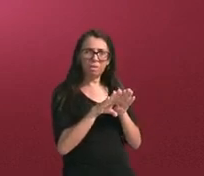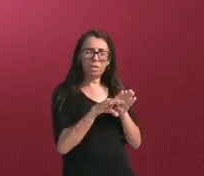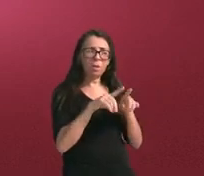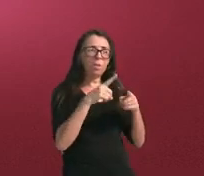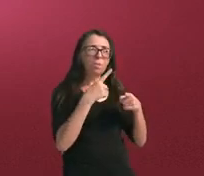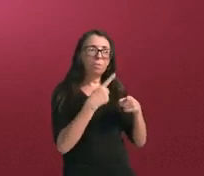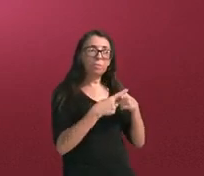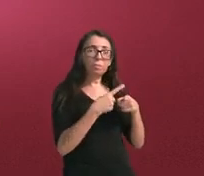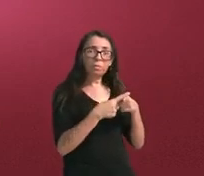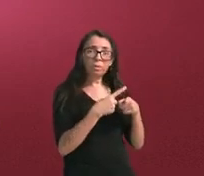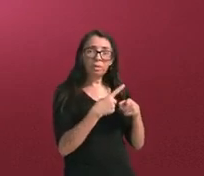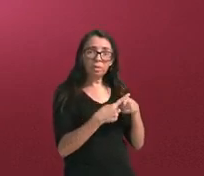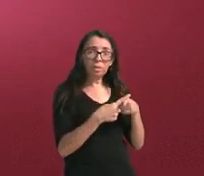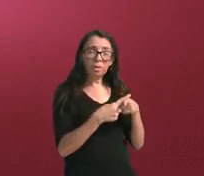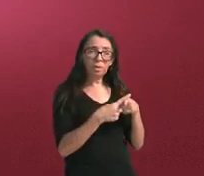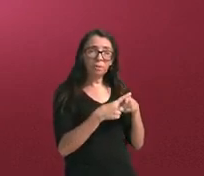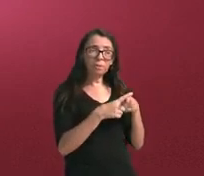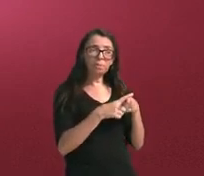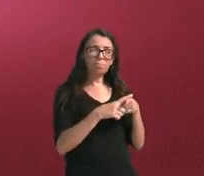24.